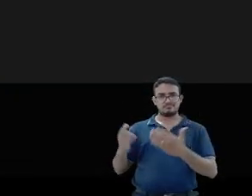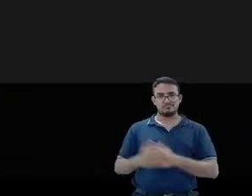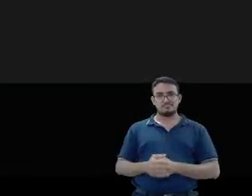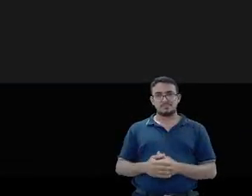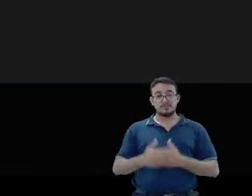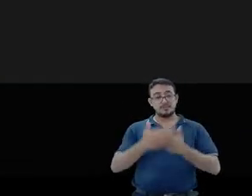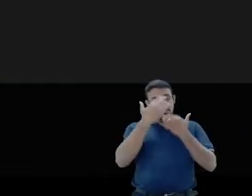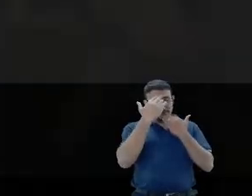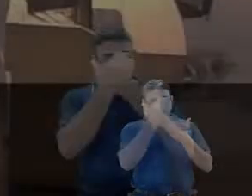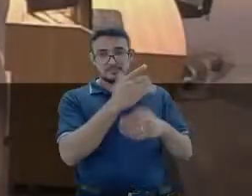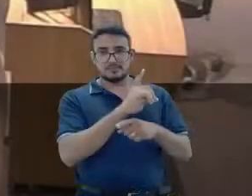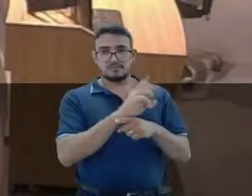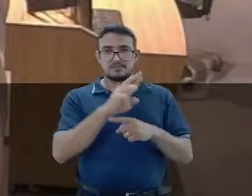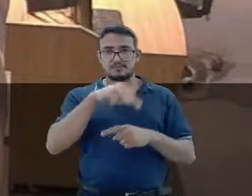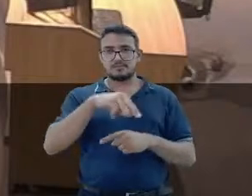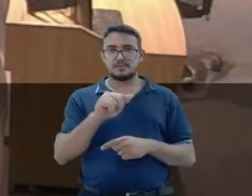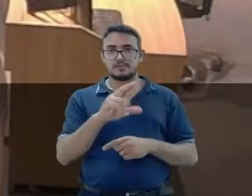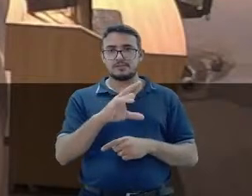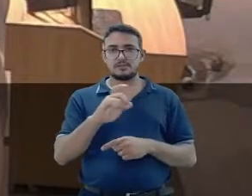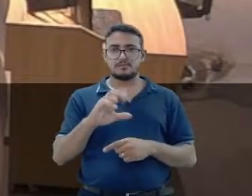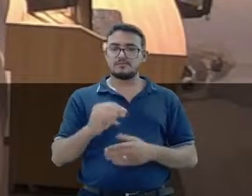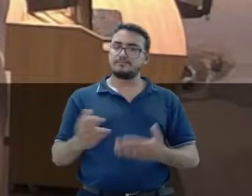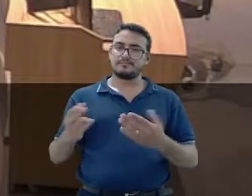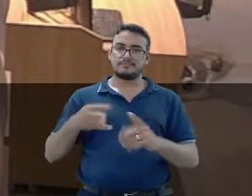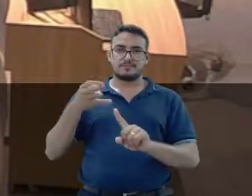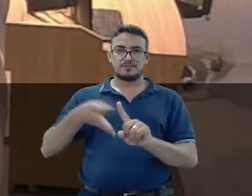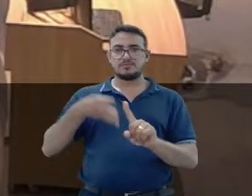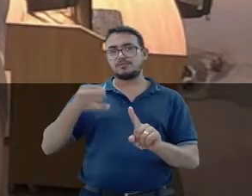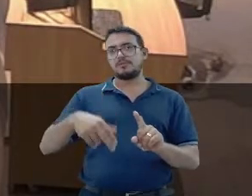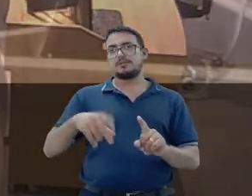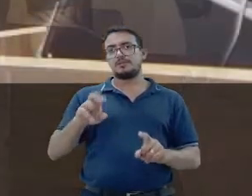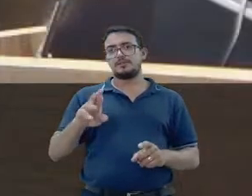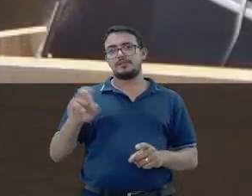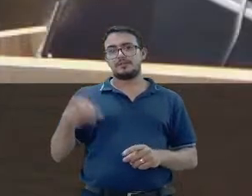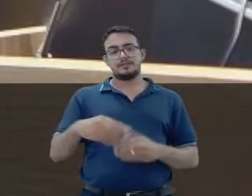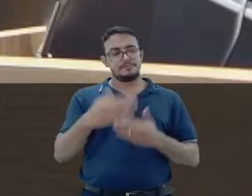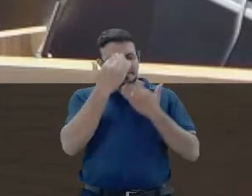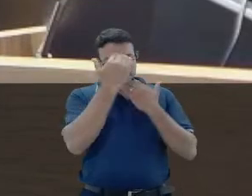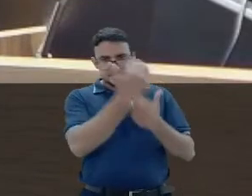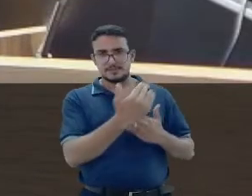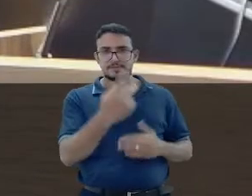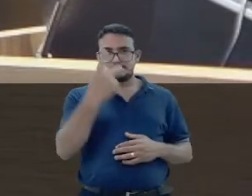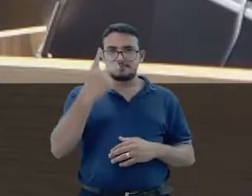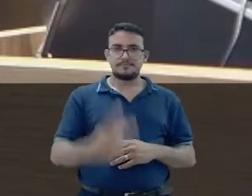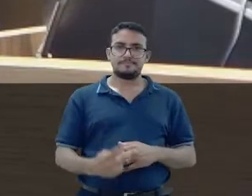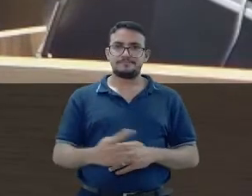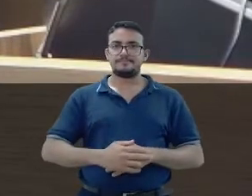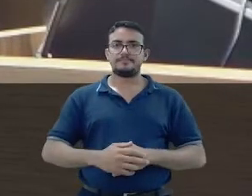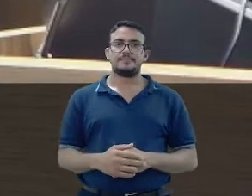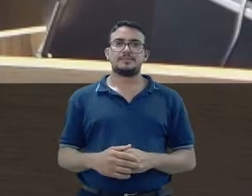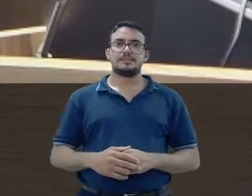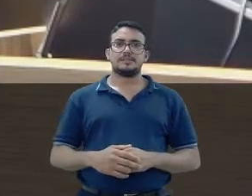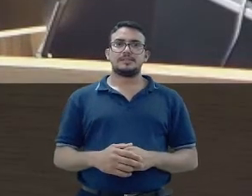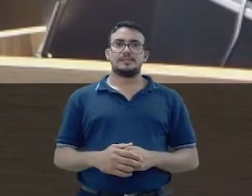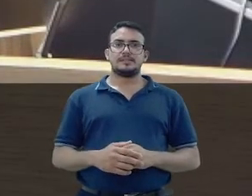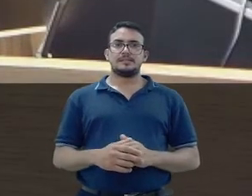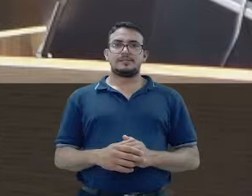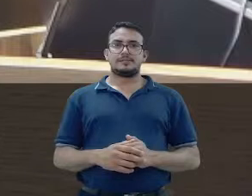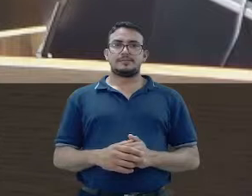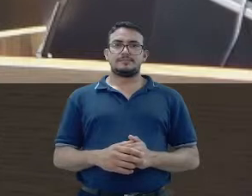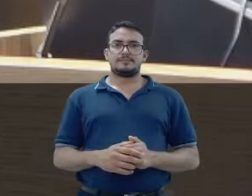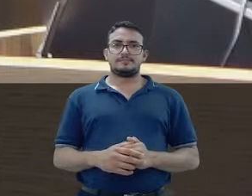Obrigado, doutor Marcelo. Com a palavra, o desembargador André. Obrigado, presidente. Em que pese